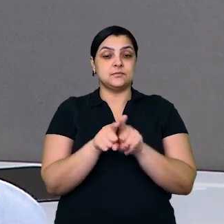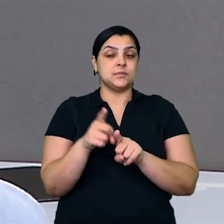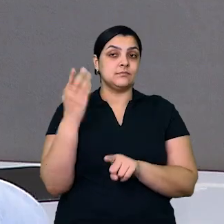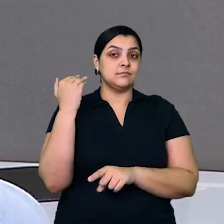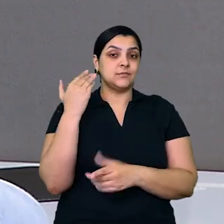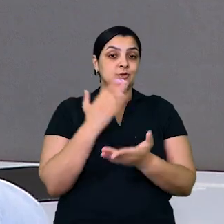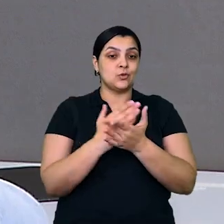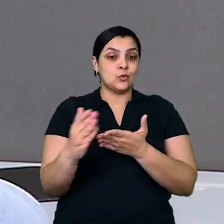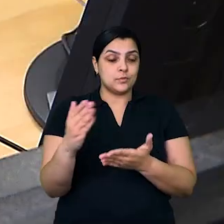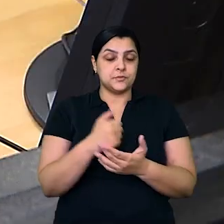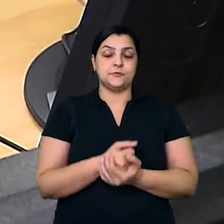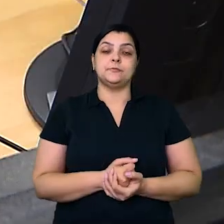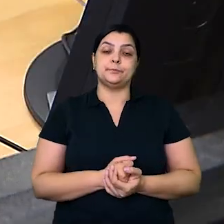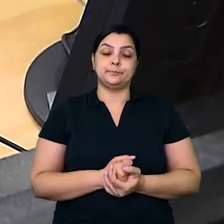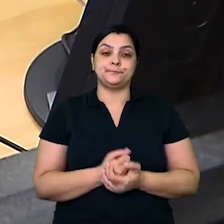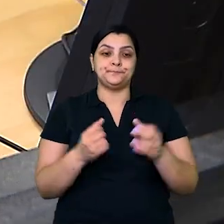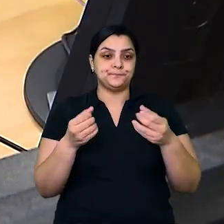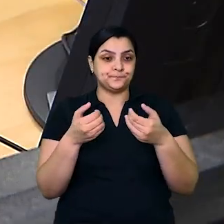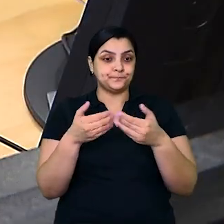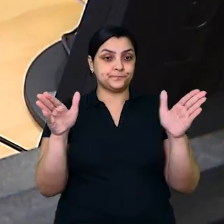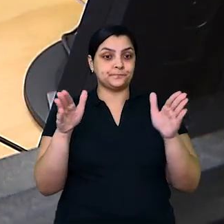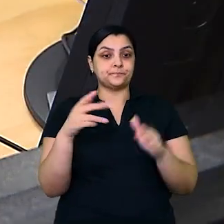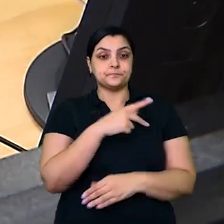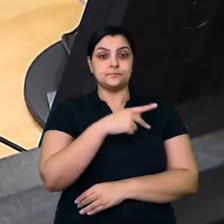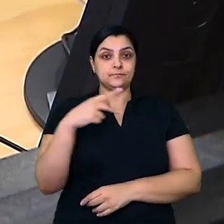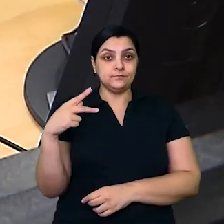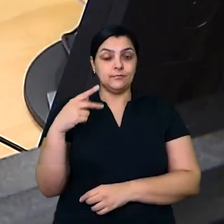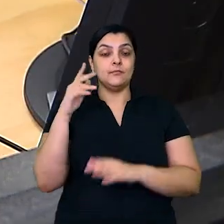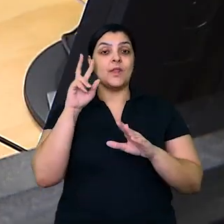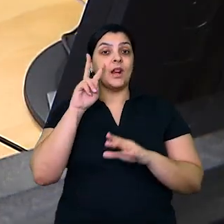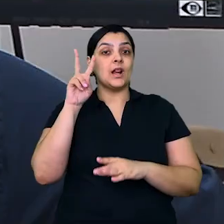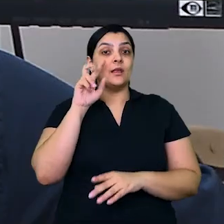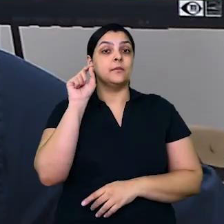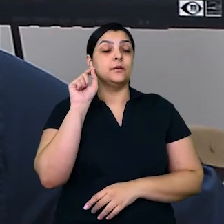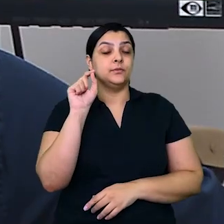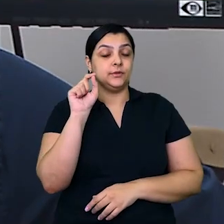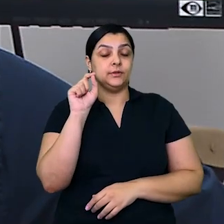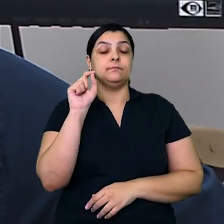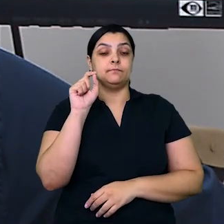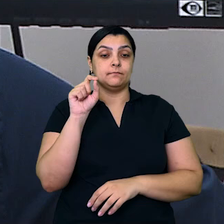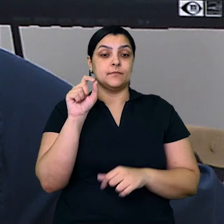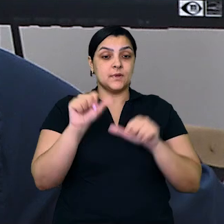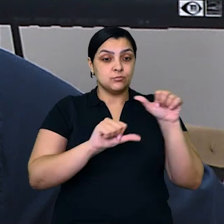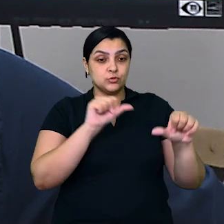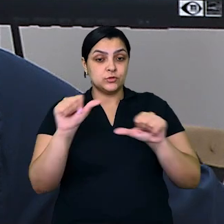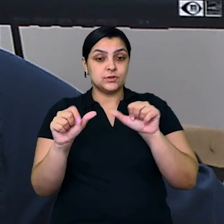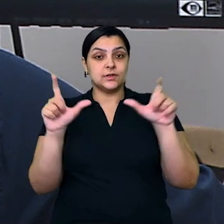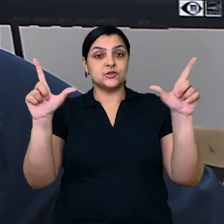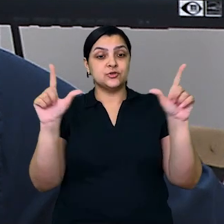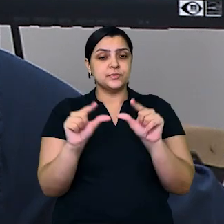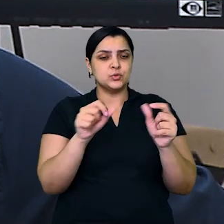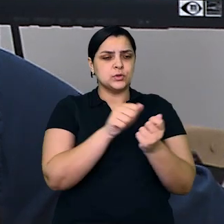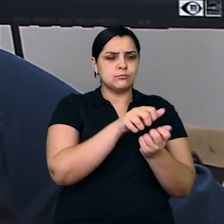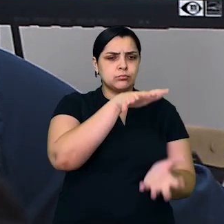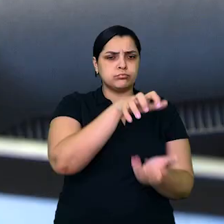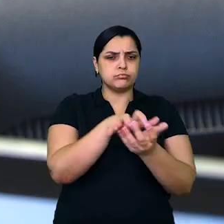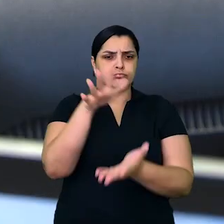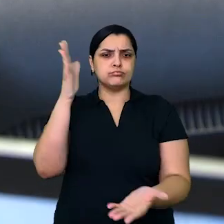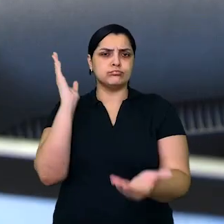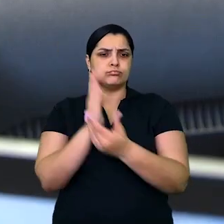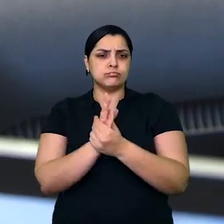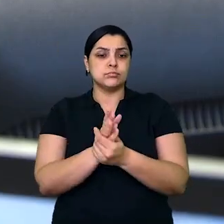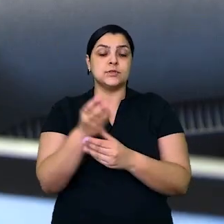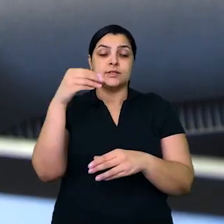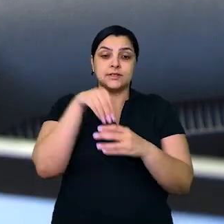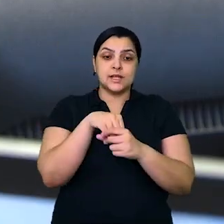no início da gestão. Durante o lançamento, o presidente enfatizou que a mudança estrutural busca reduzir o volume de processos